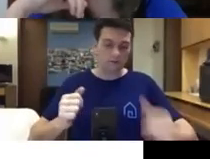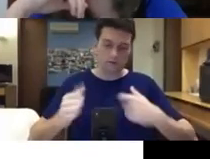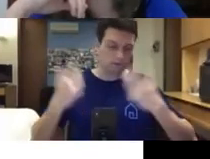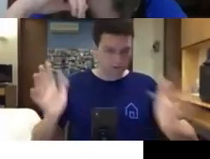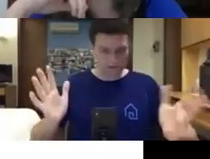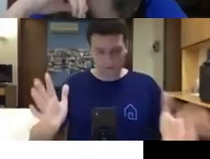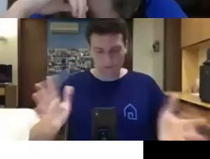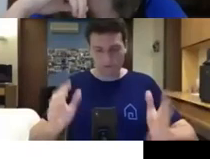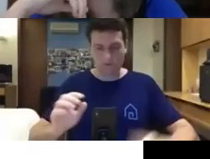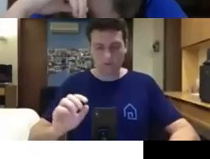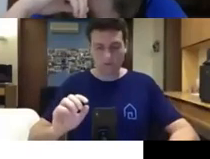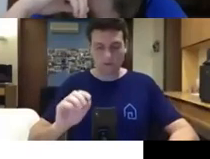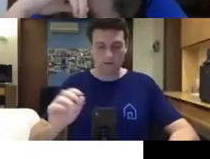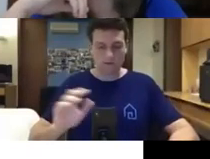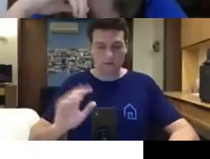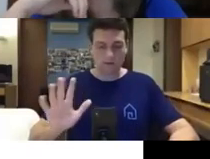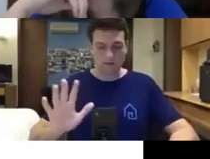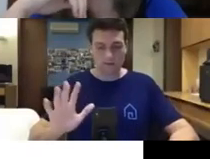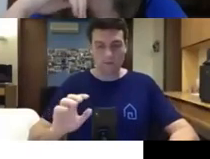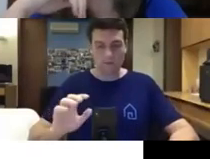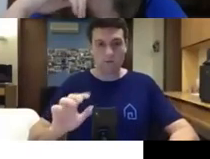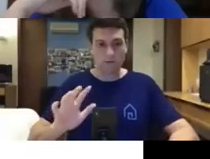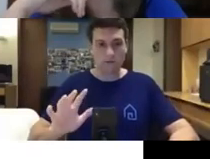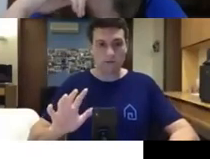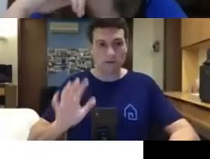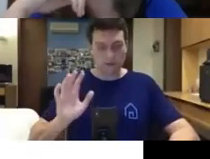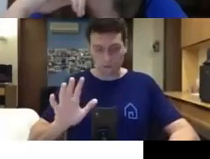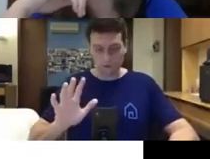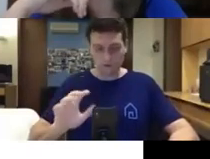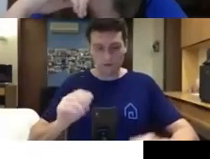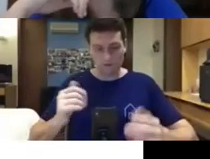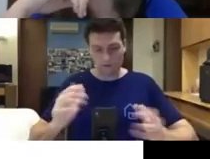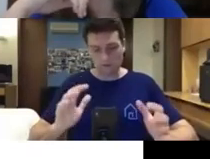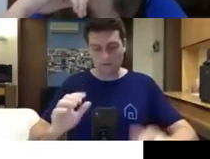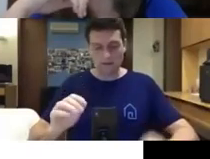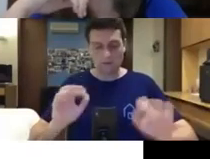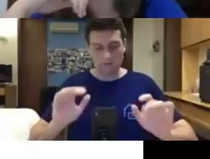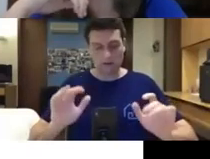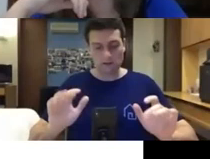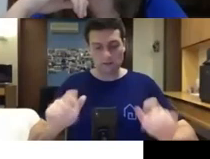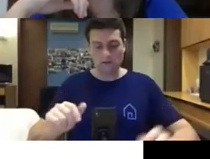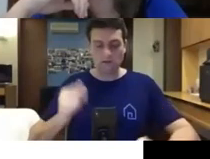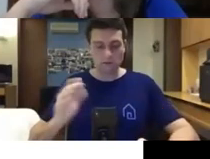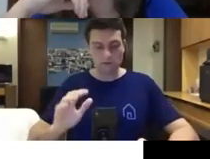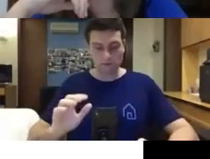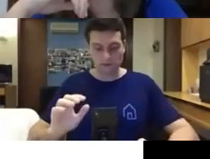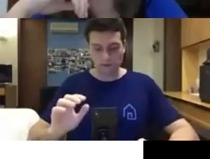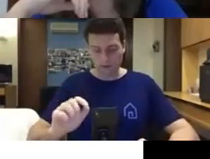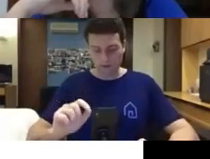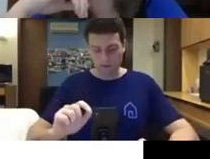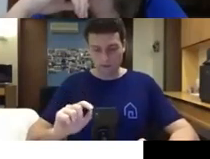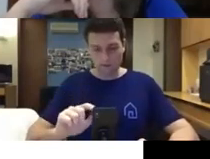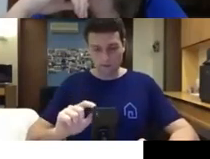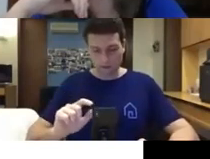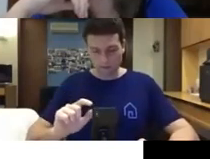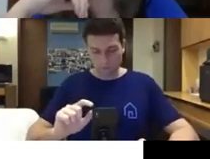para vocês, igual a gente sempre tem feito, tá? O link da palestra da professora Vanessa hoje. Então, quem tiver interesse, manda um direct para a gente, que a gente manda o link.